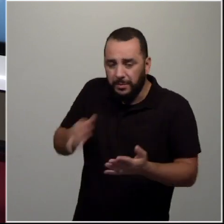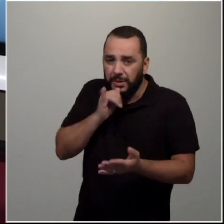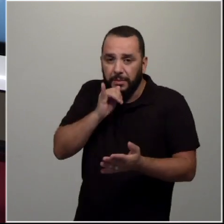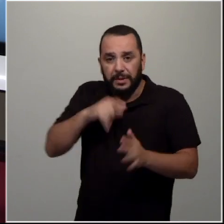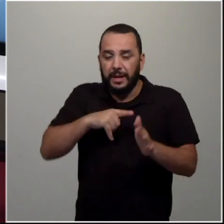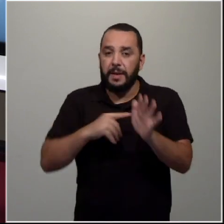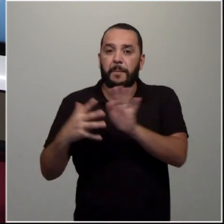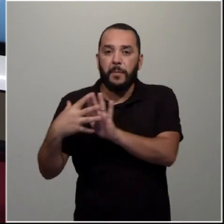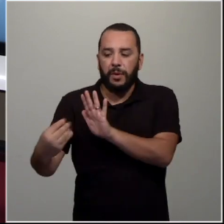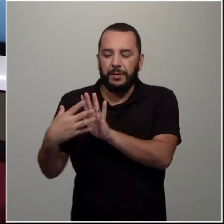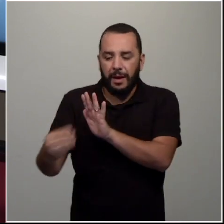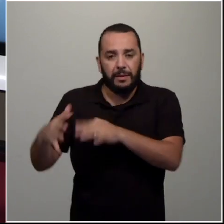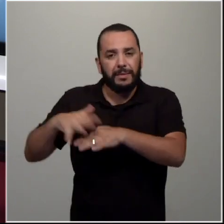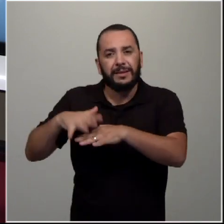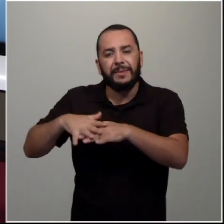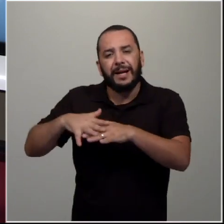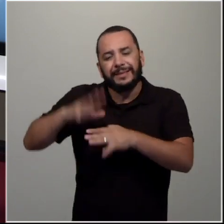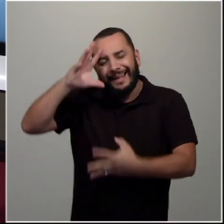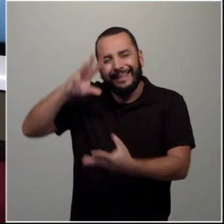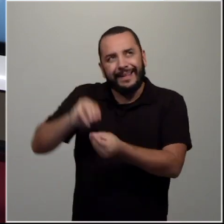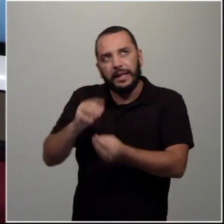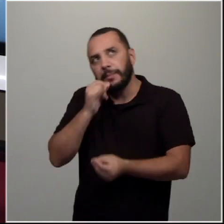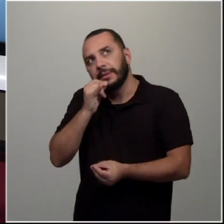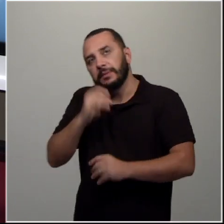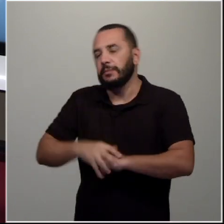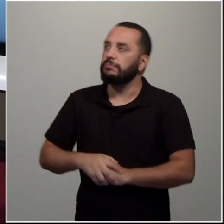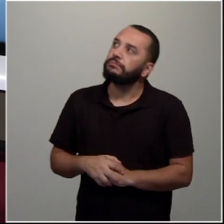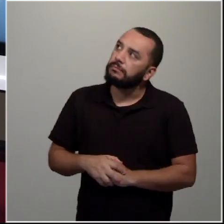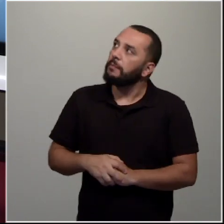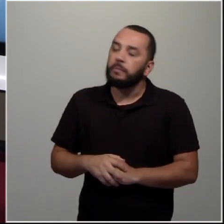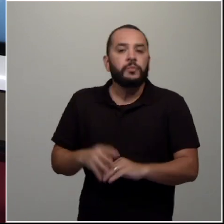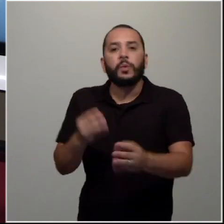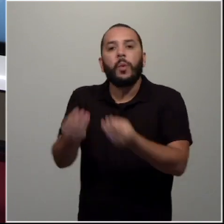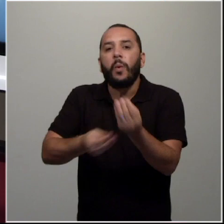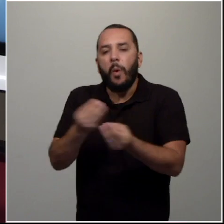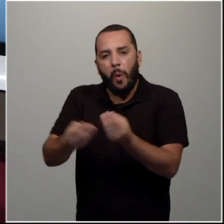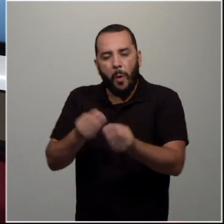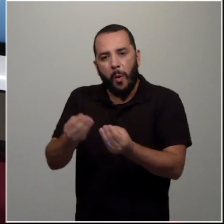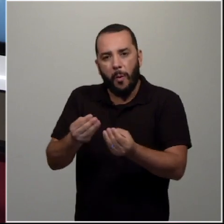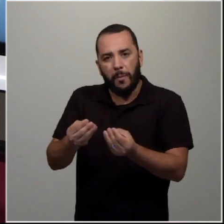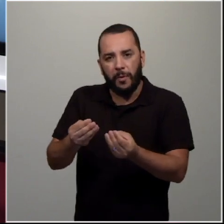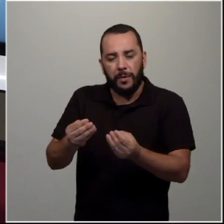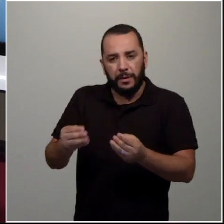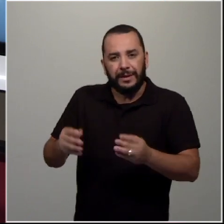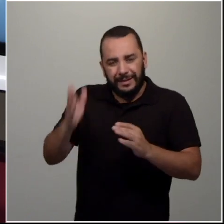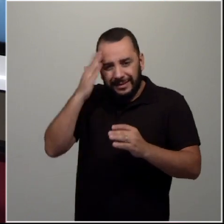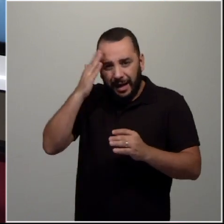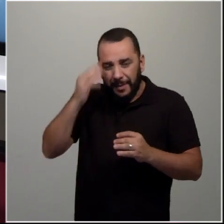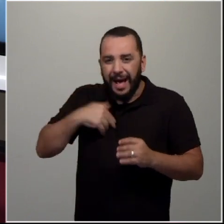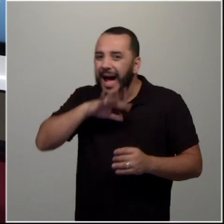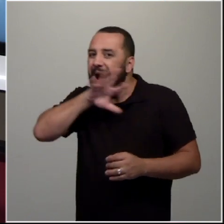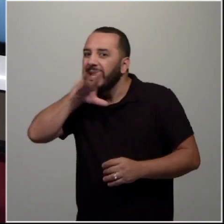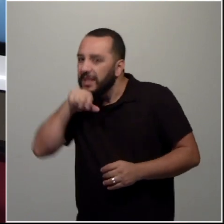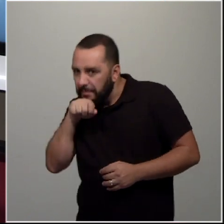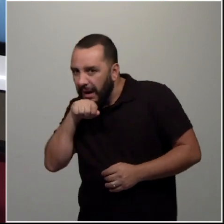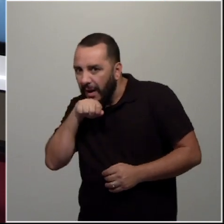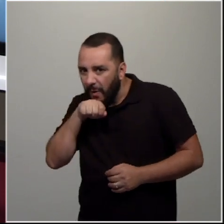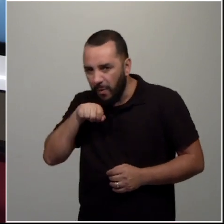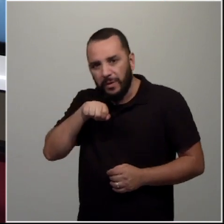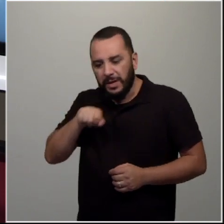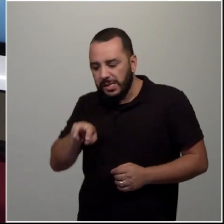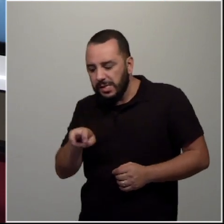matemáticos para entender é como que funciona um determinado sistema de presa e predador coisas desse tipo